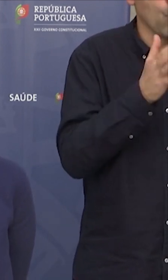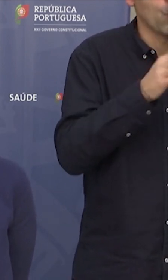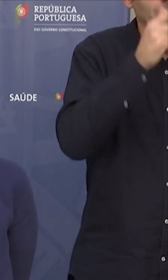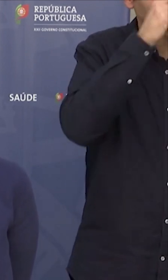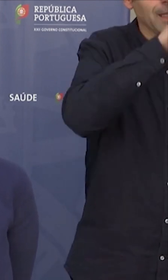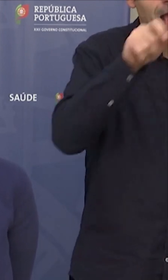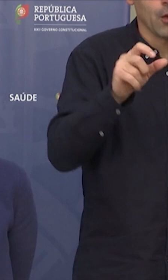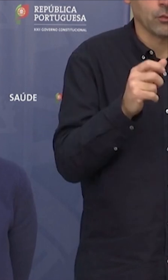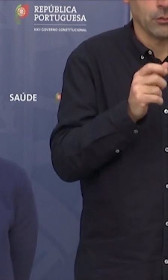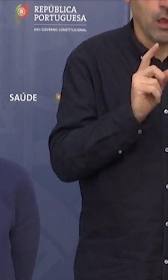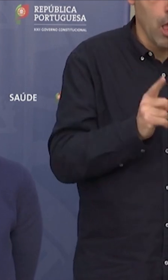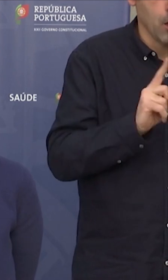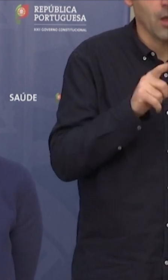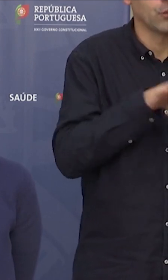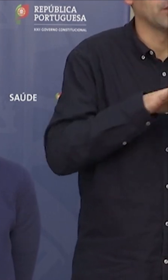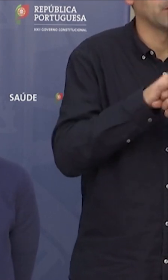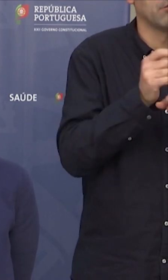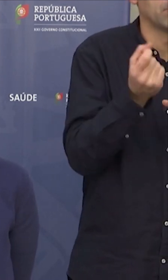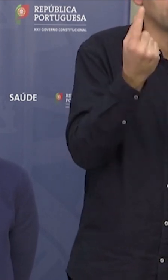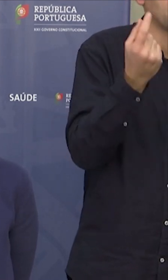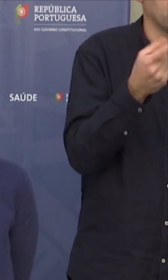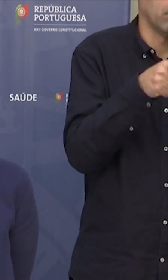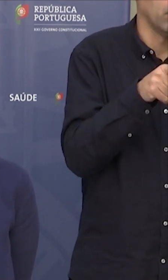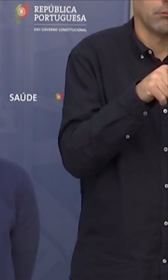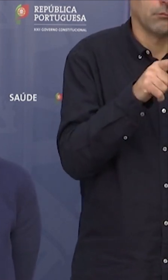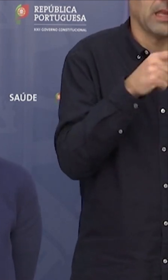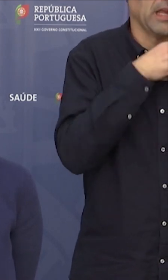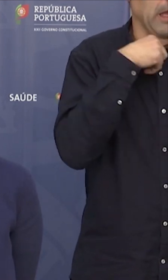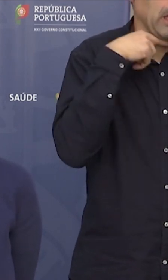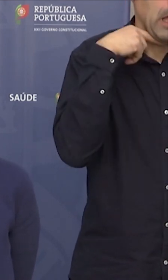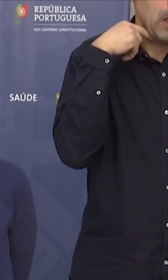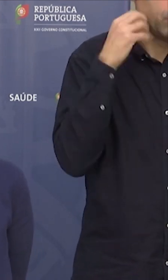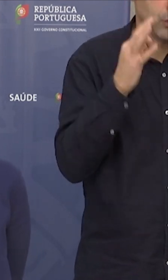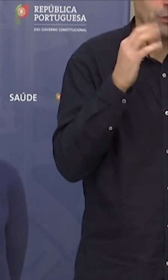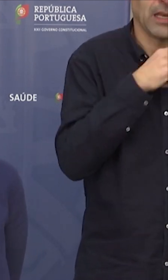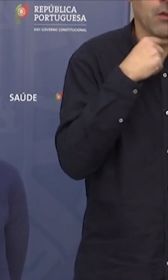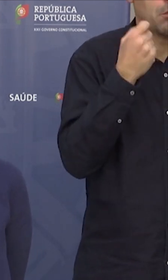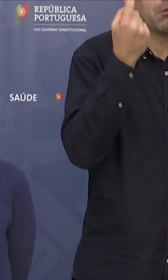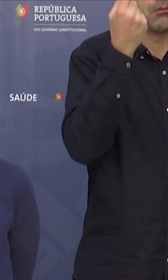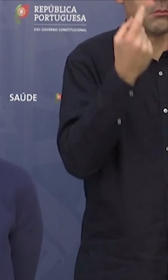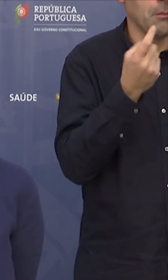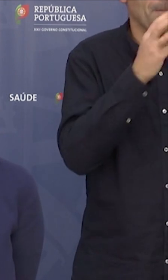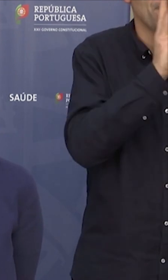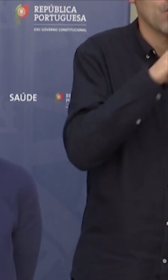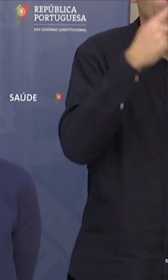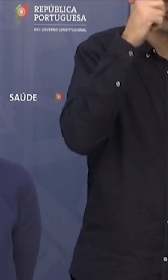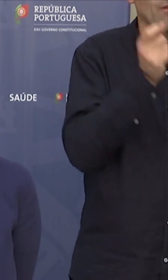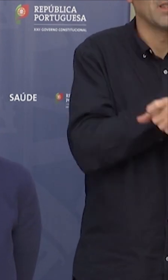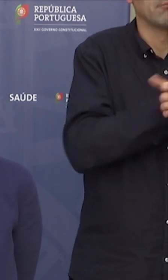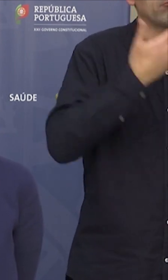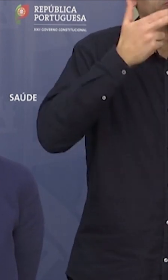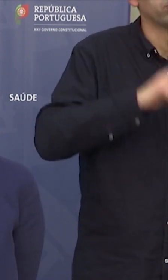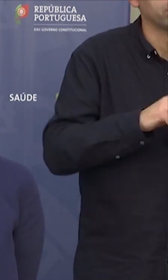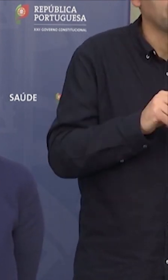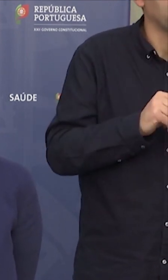casos, serão situações perfeitamente raras no contexto dos vários milhões de pessoas vacinadas